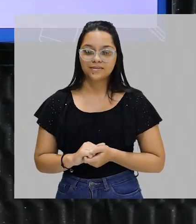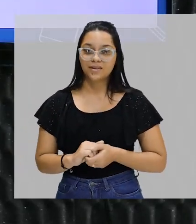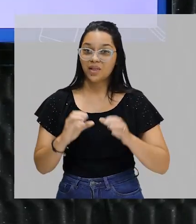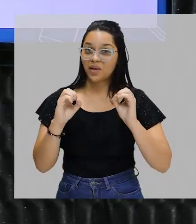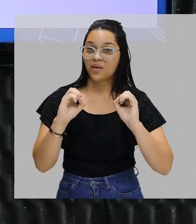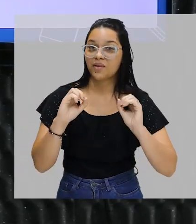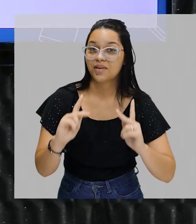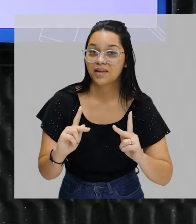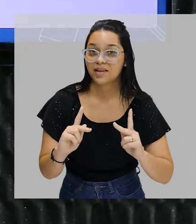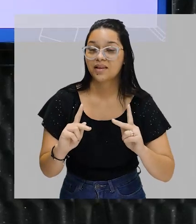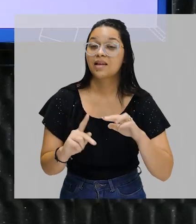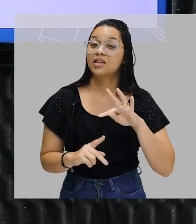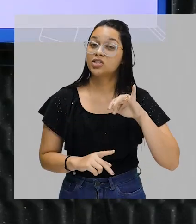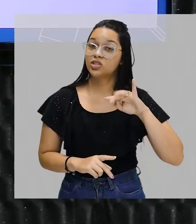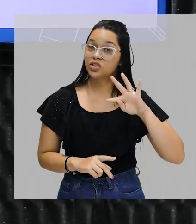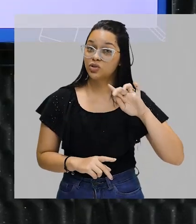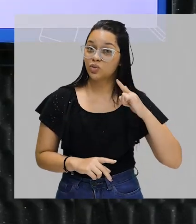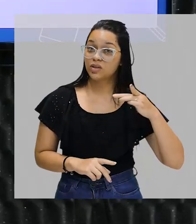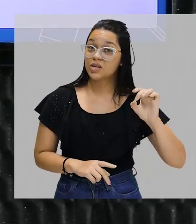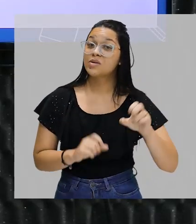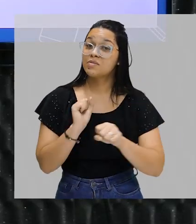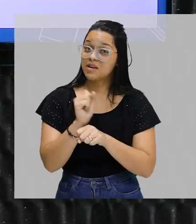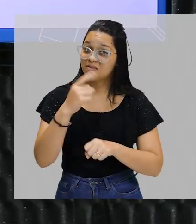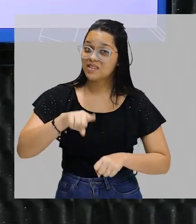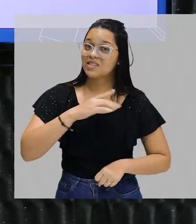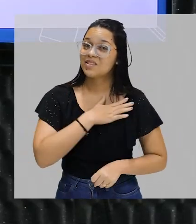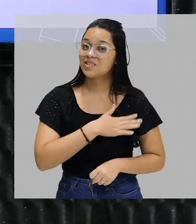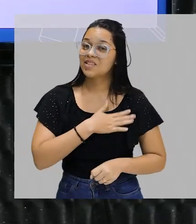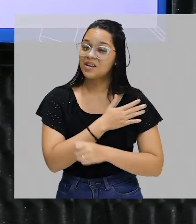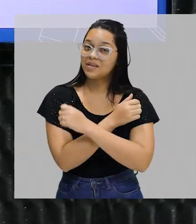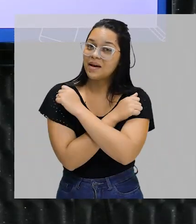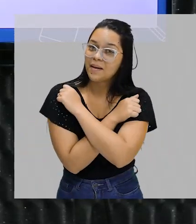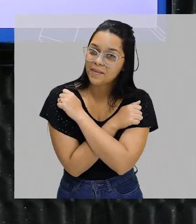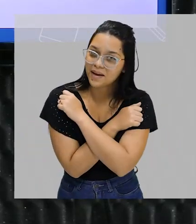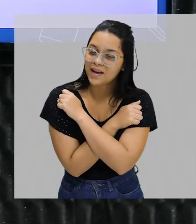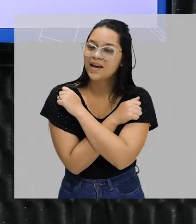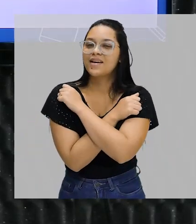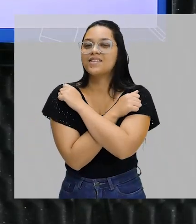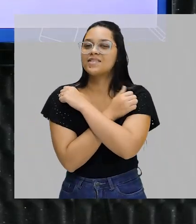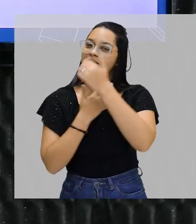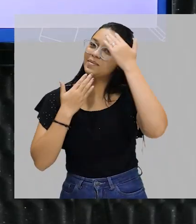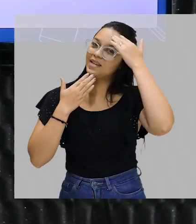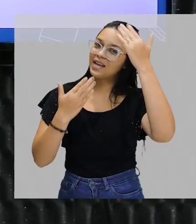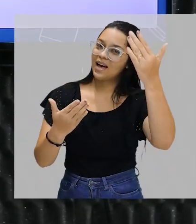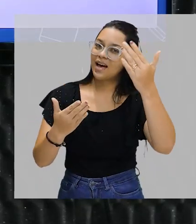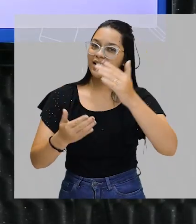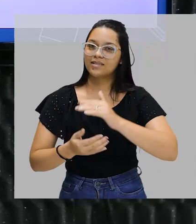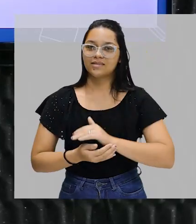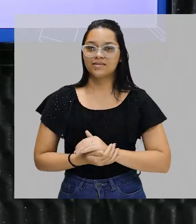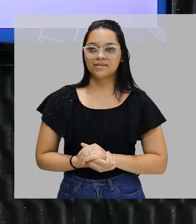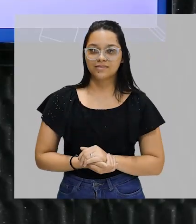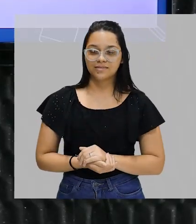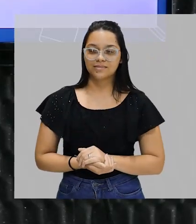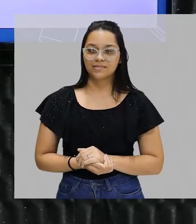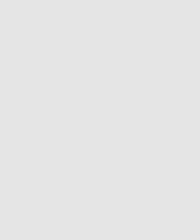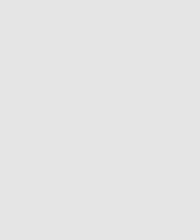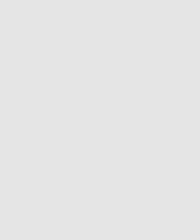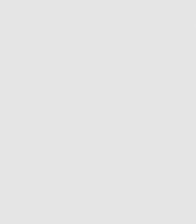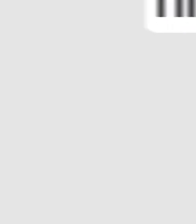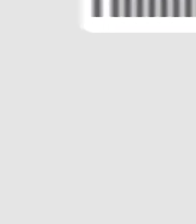Show de bola? Titulação. Espero que vocês tenham gostado. Ficando por aqui, forte abraço, valeu!